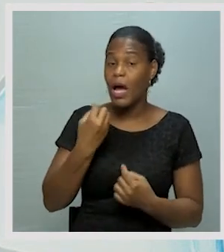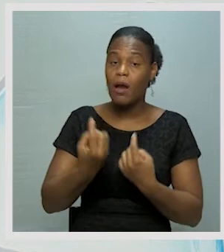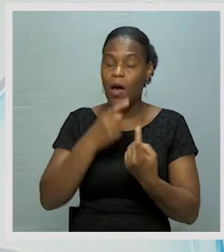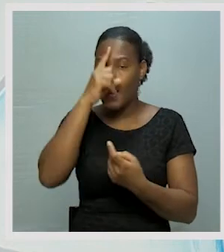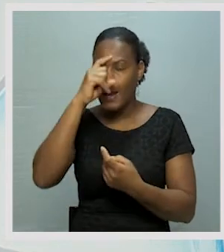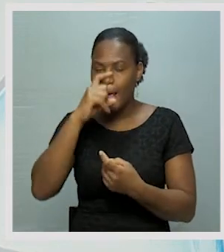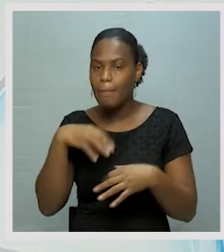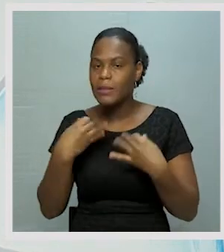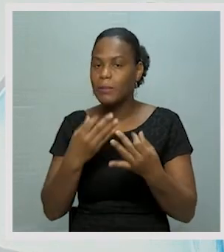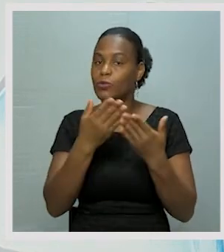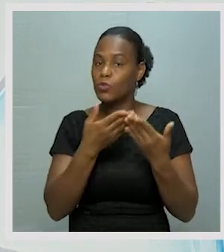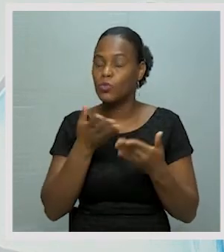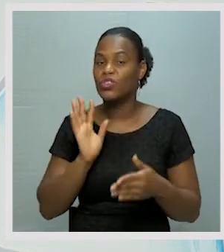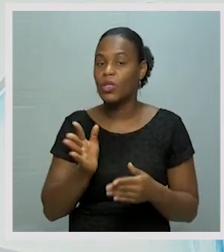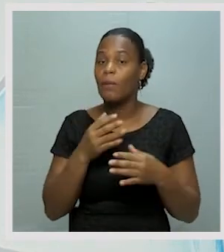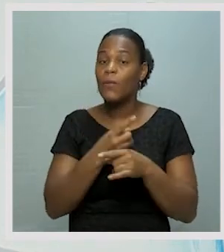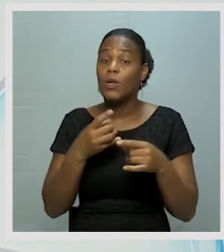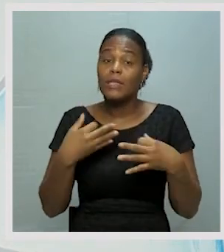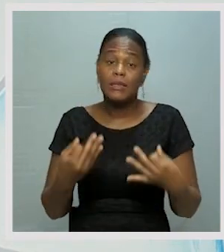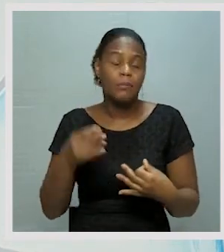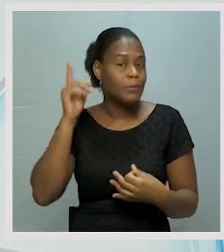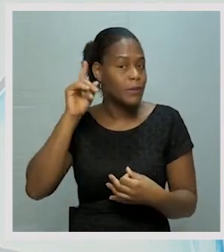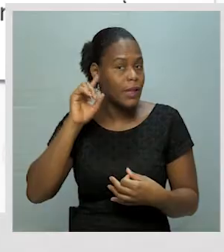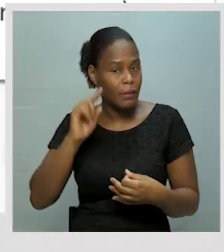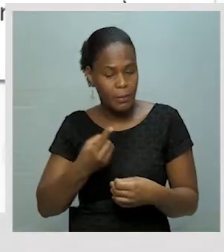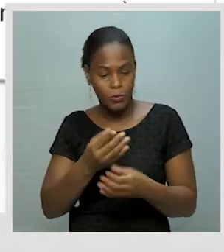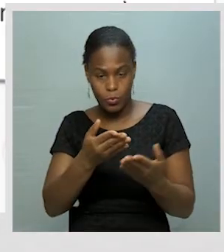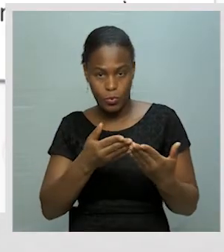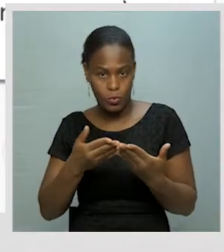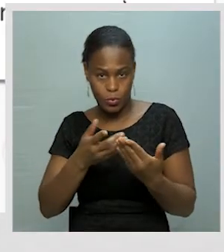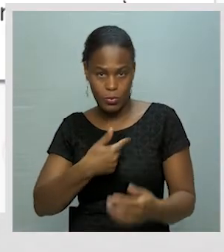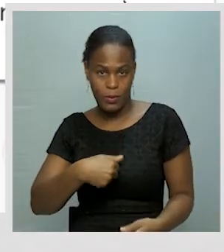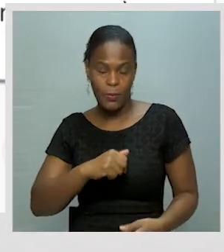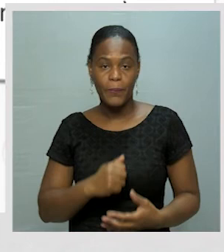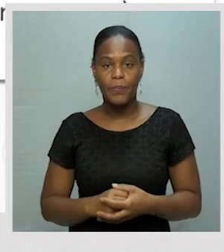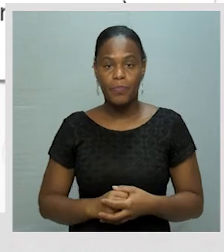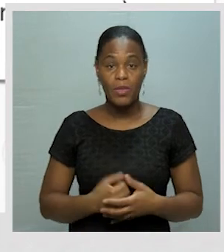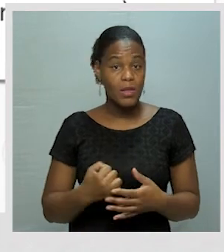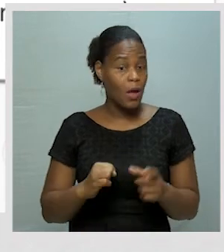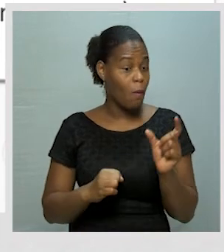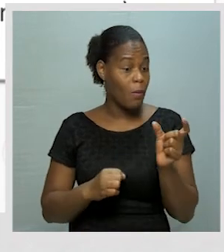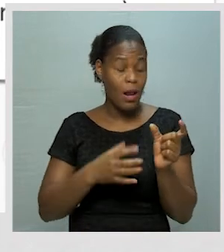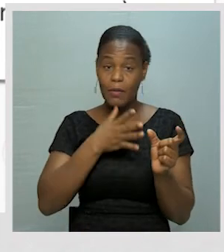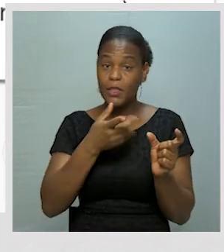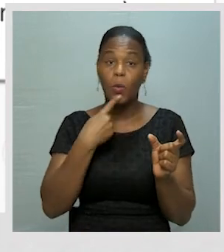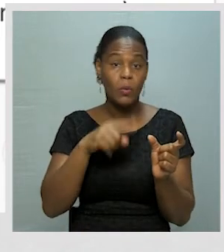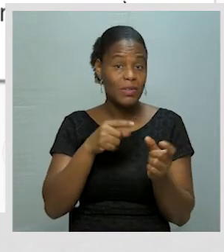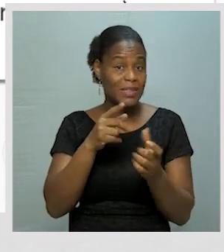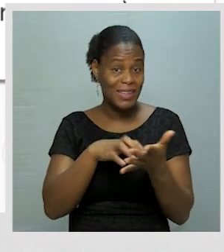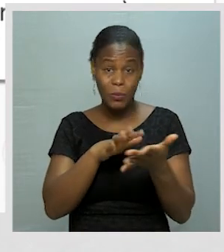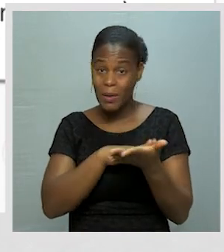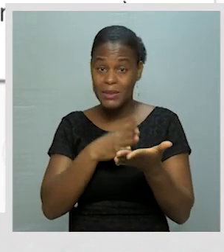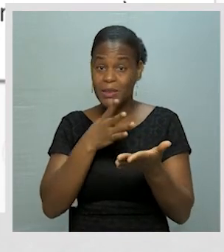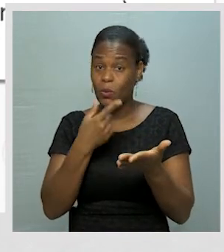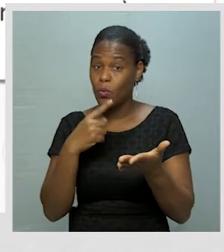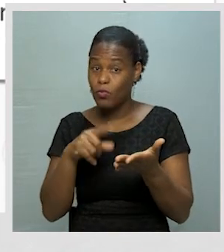sempre importantes para o nosso estudo. Não repete expressões do texto base. Essas são